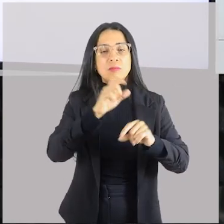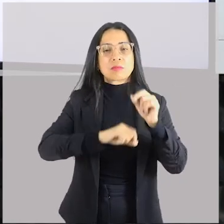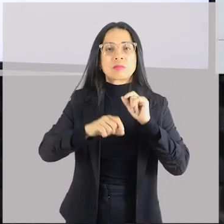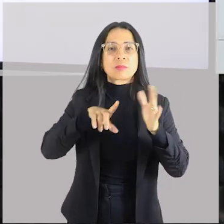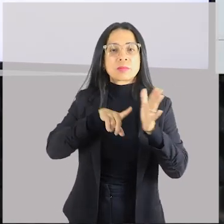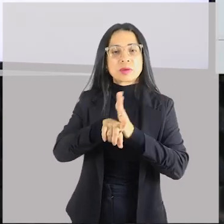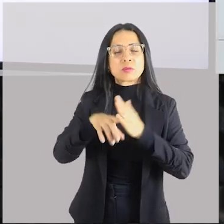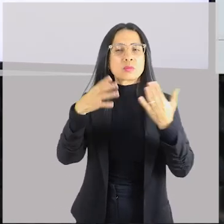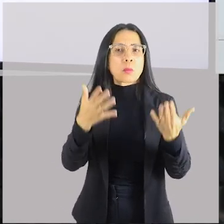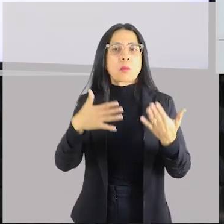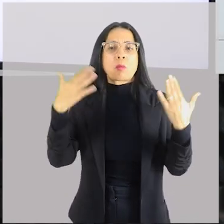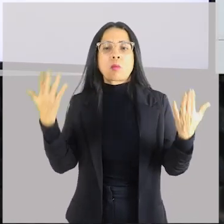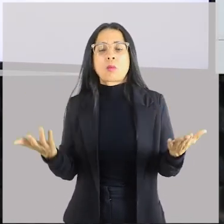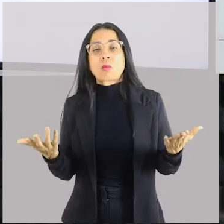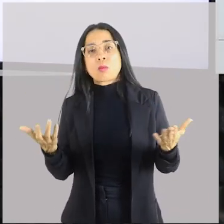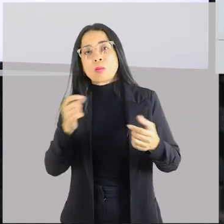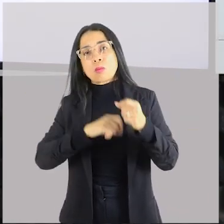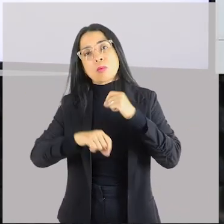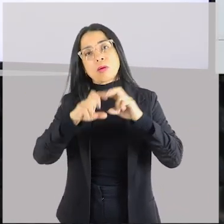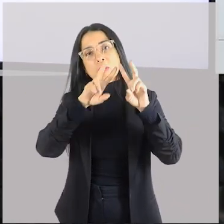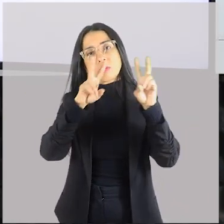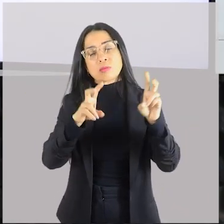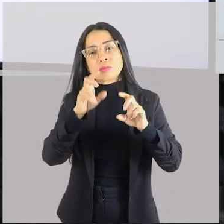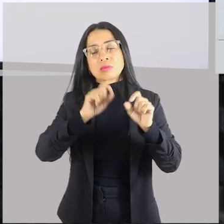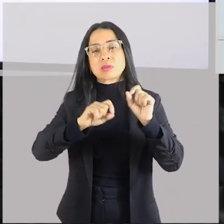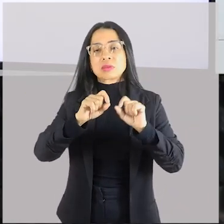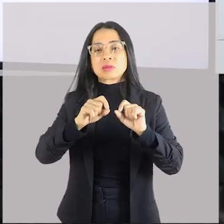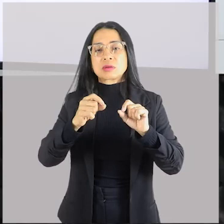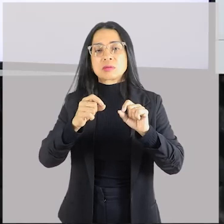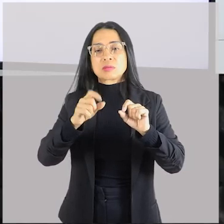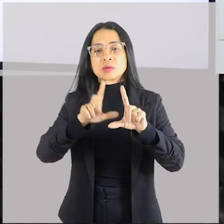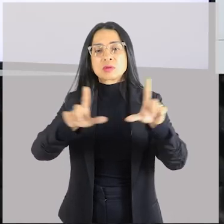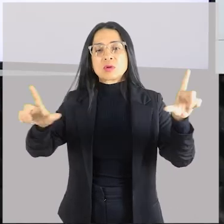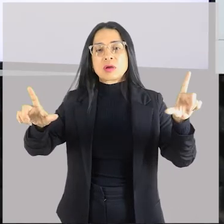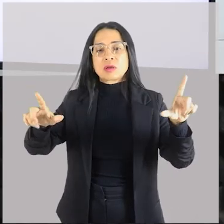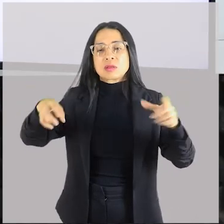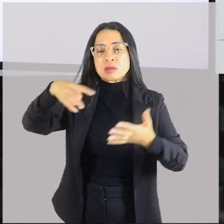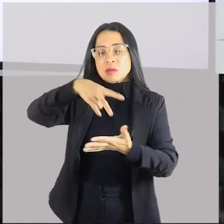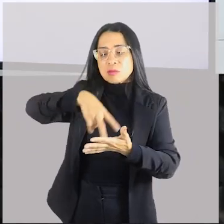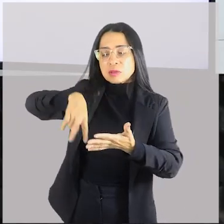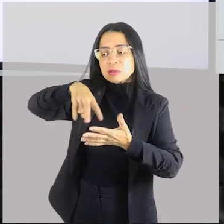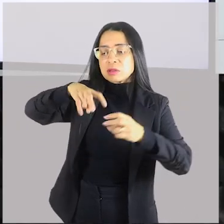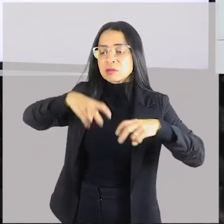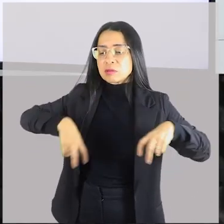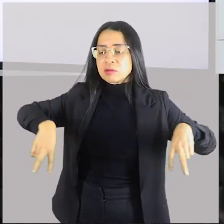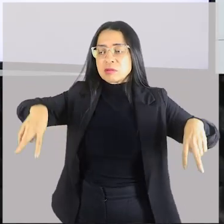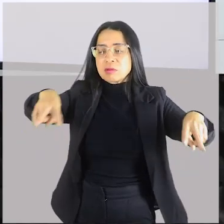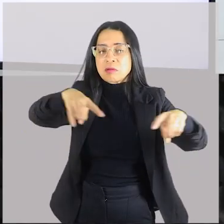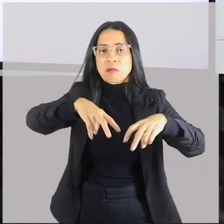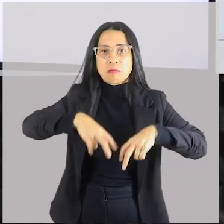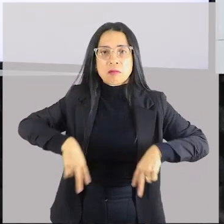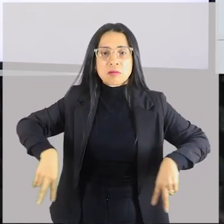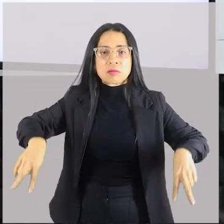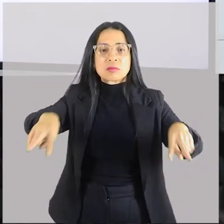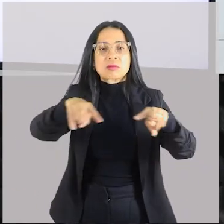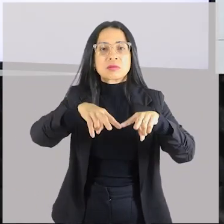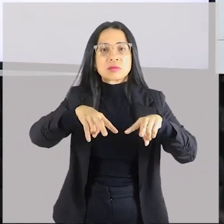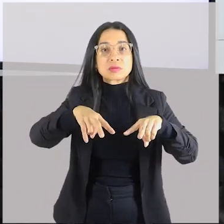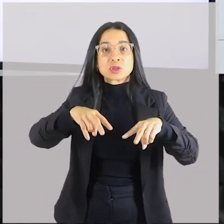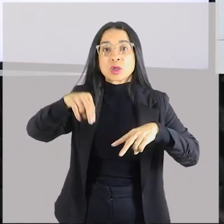vez eu pergunto qual é o tema do quadro a dança mas o que eles estão fazendo eles estão dançando em roda só que eles estão completamente